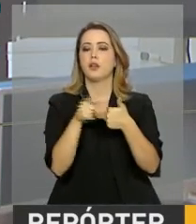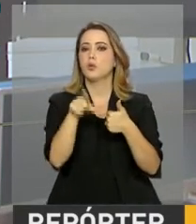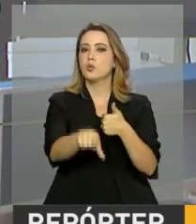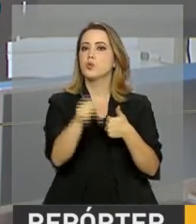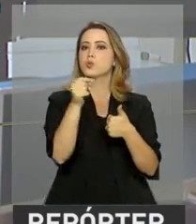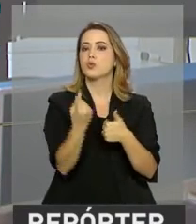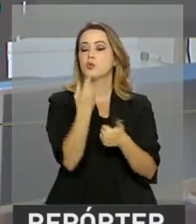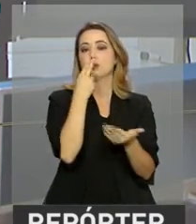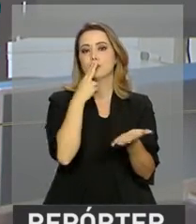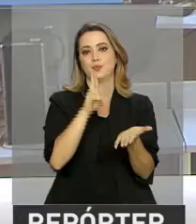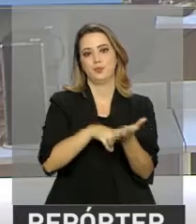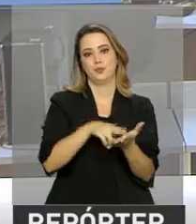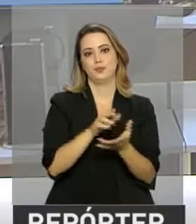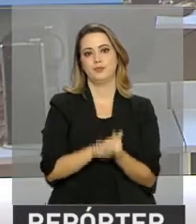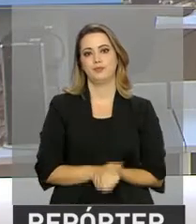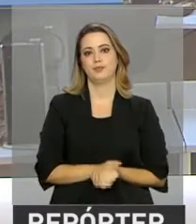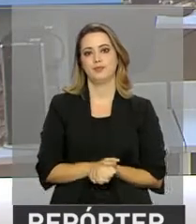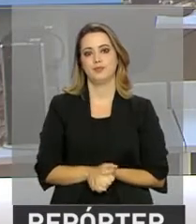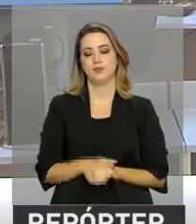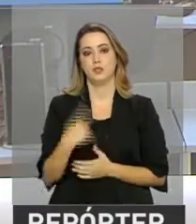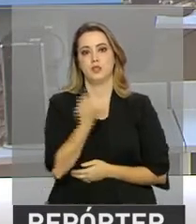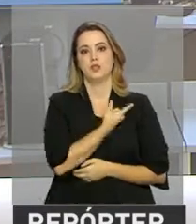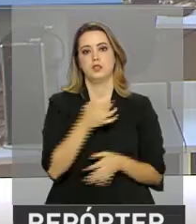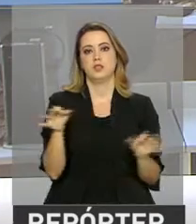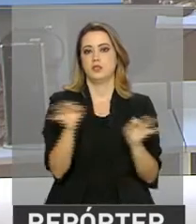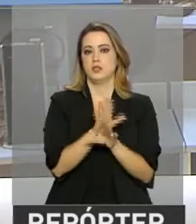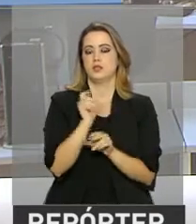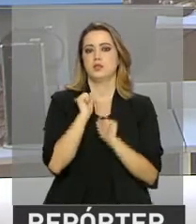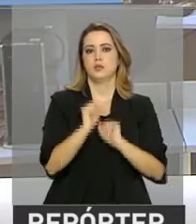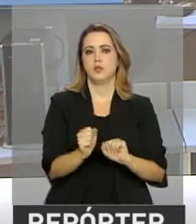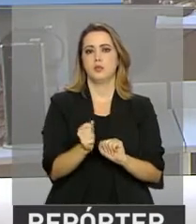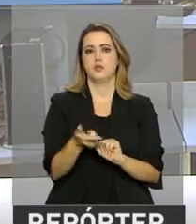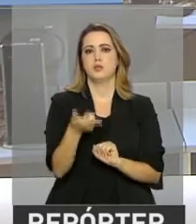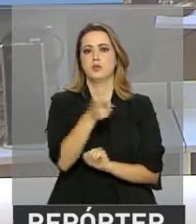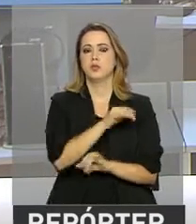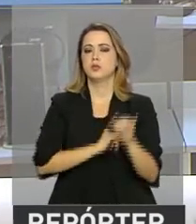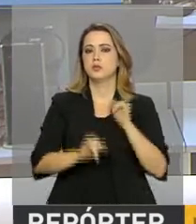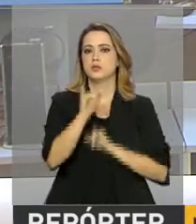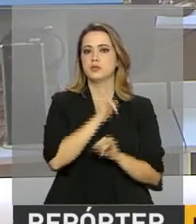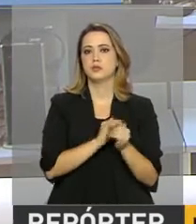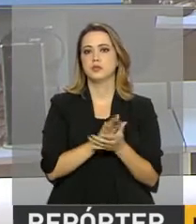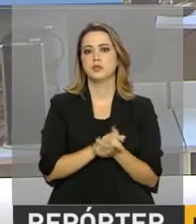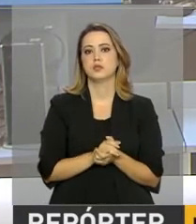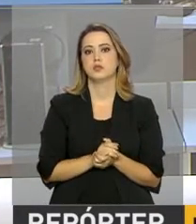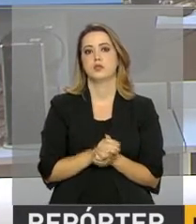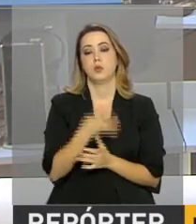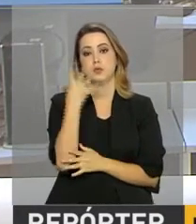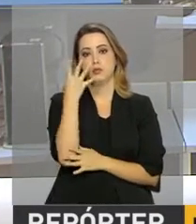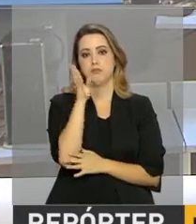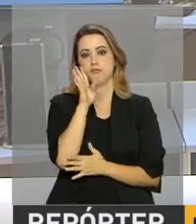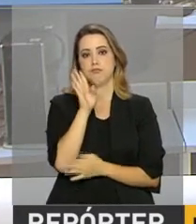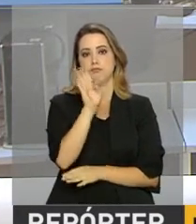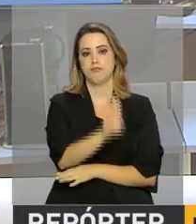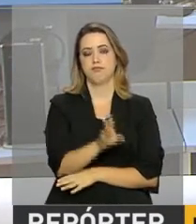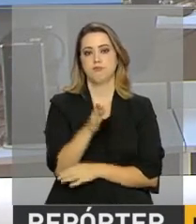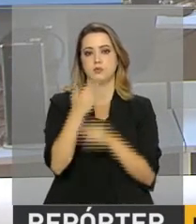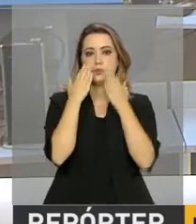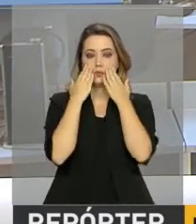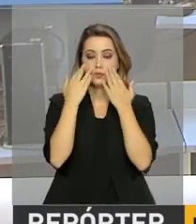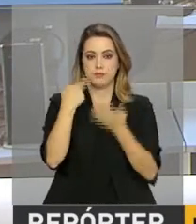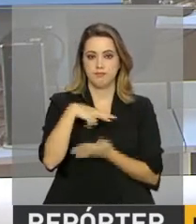adotar uma cartinha. E nós ficamos por aqui. Podemos voltar a qualquer momento com outras informações ou às 16h na